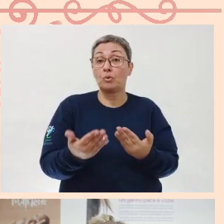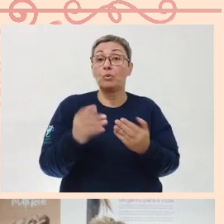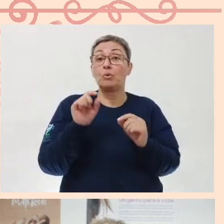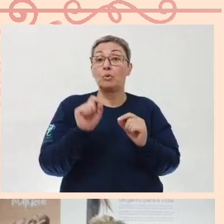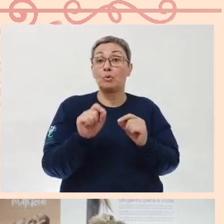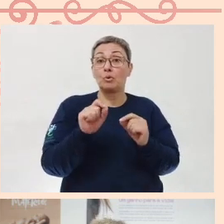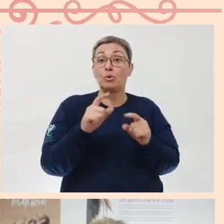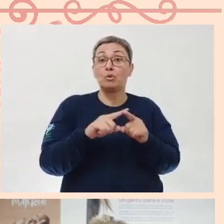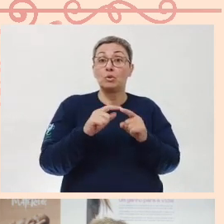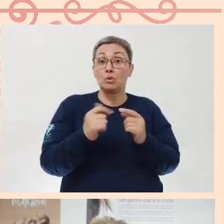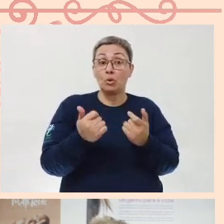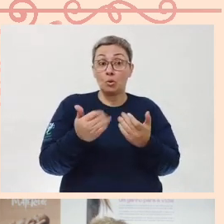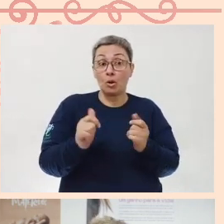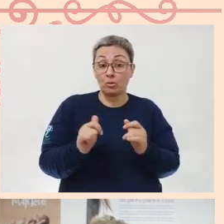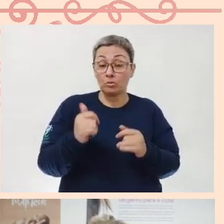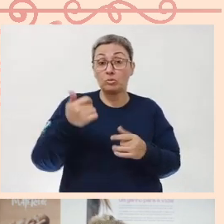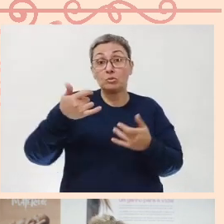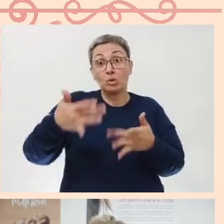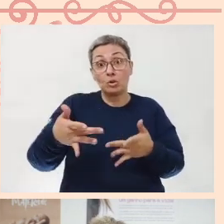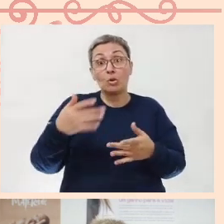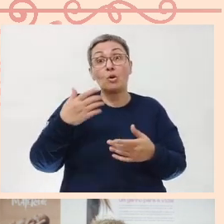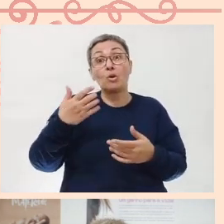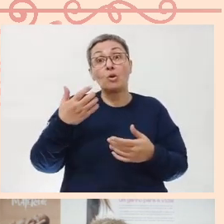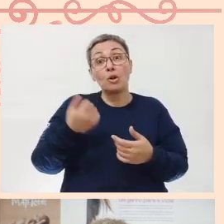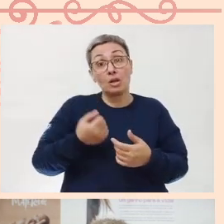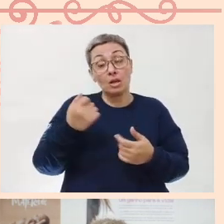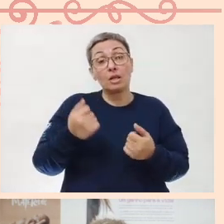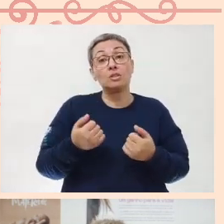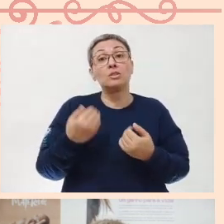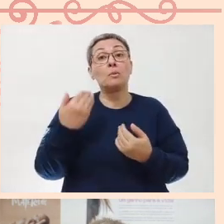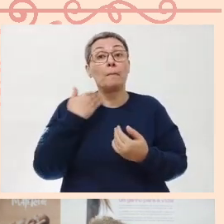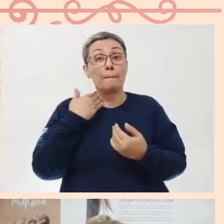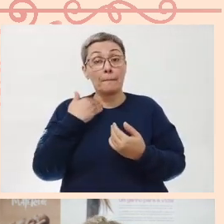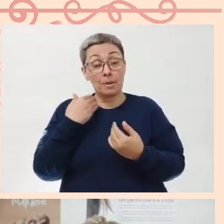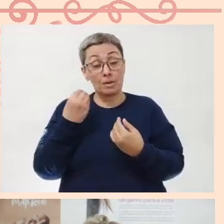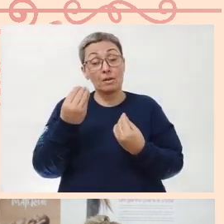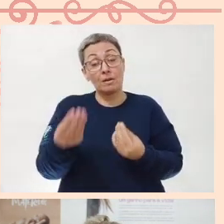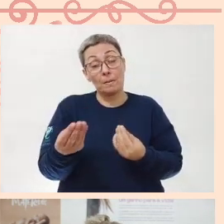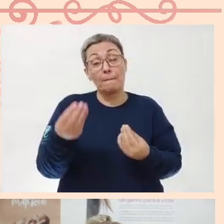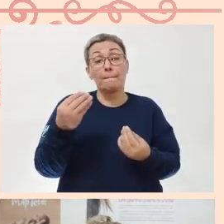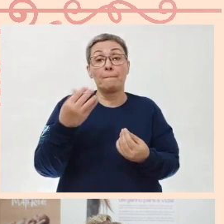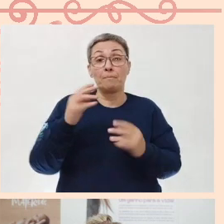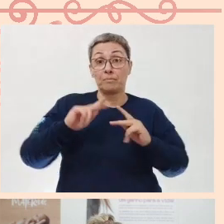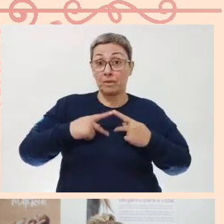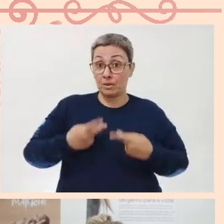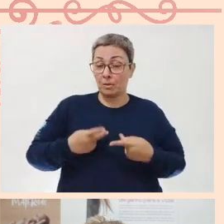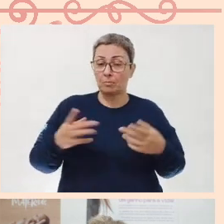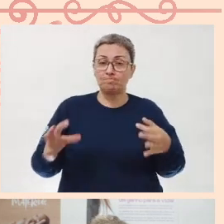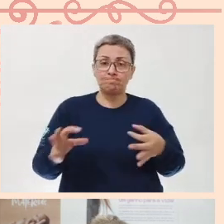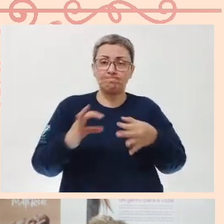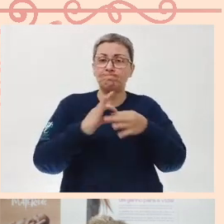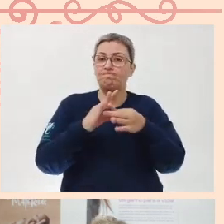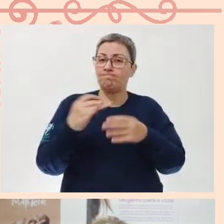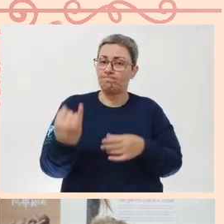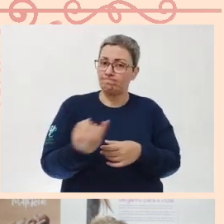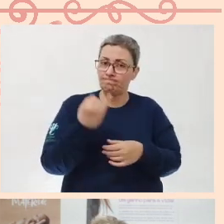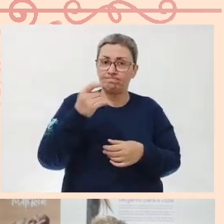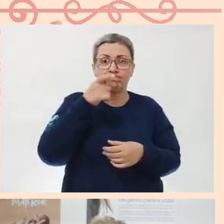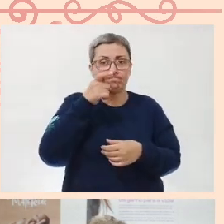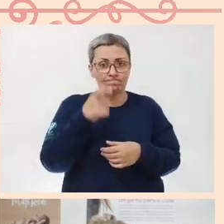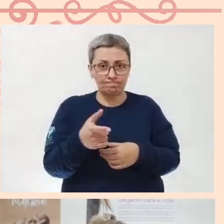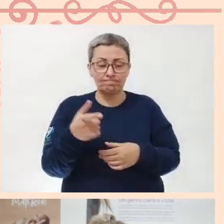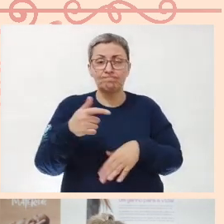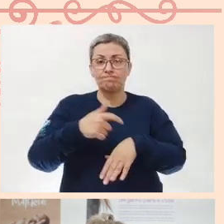a doação desse volume excedente de leite materno ao Banco de Leite Humano de Guarulhos, uma parceria